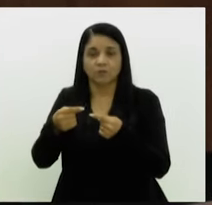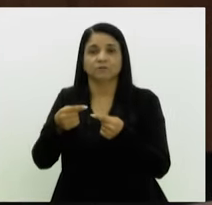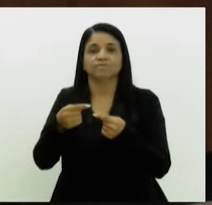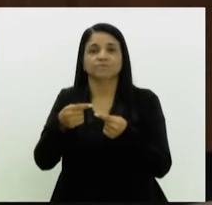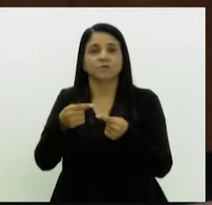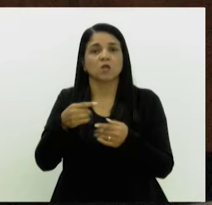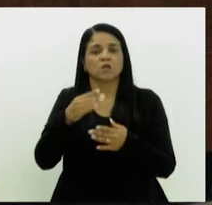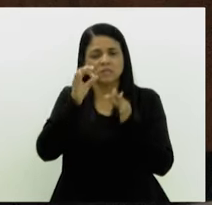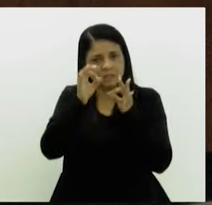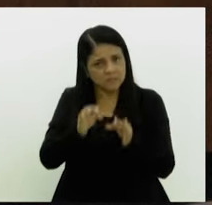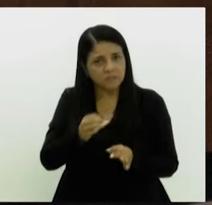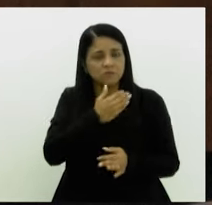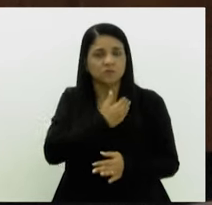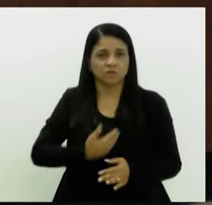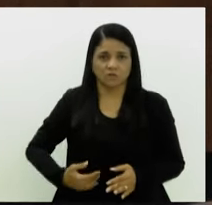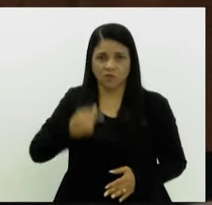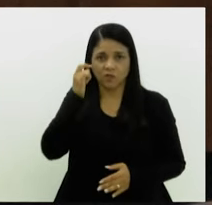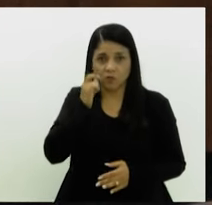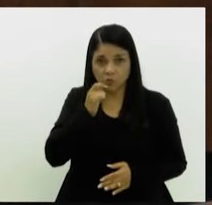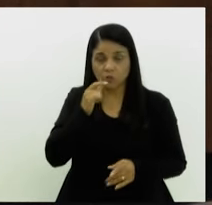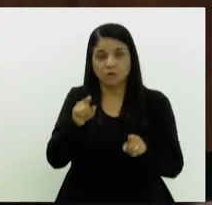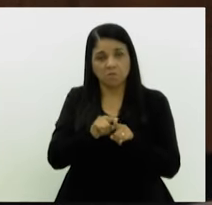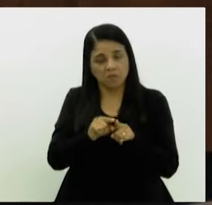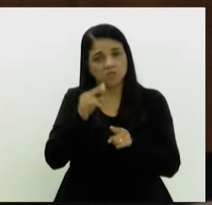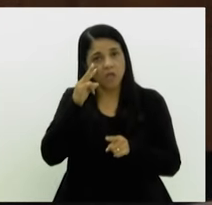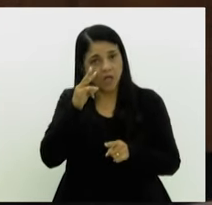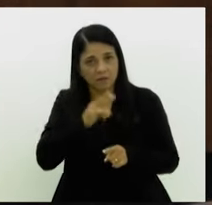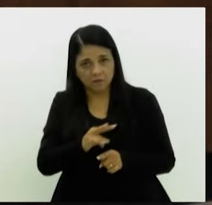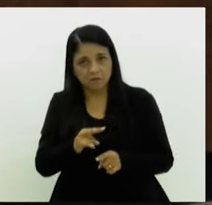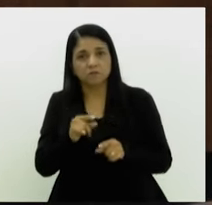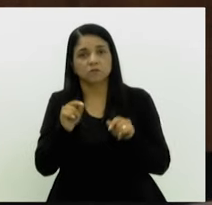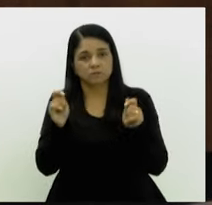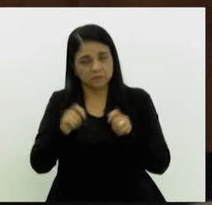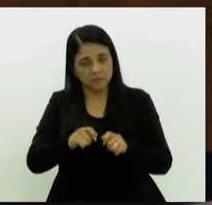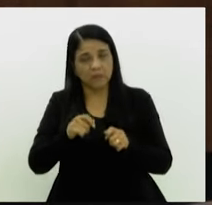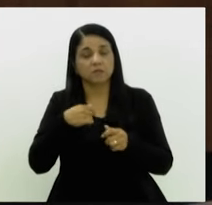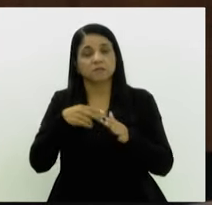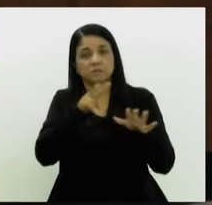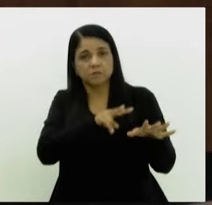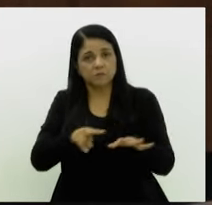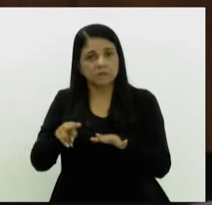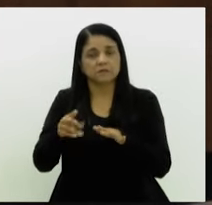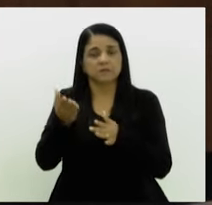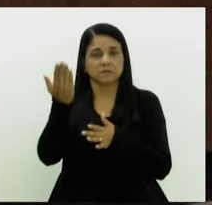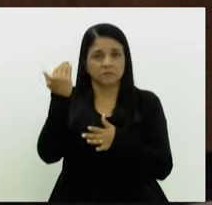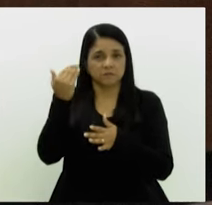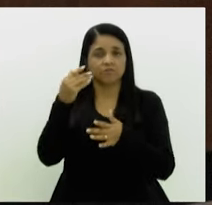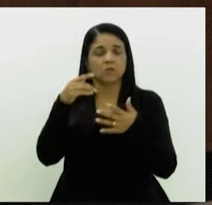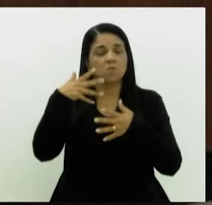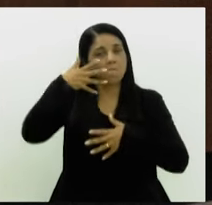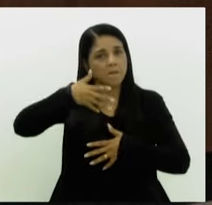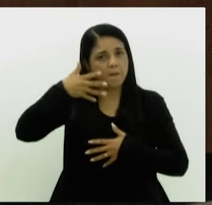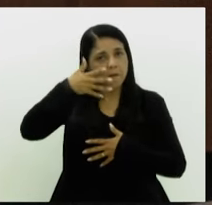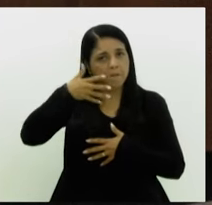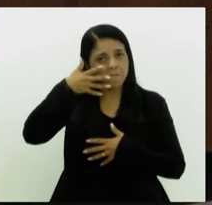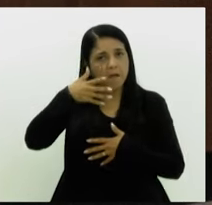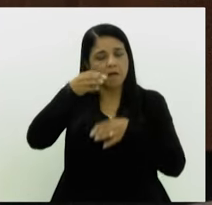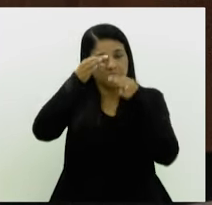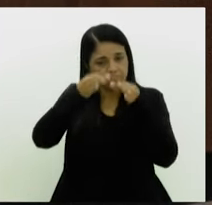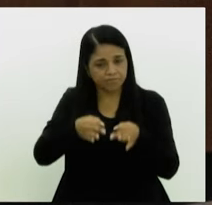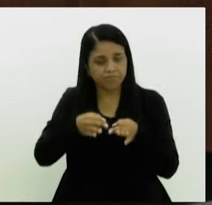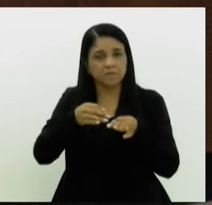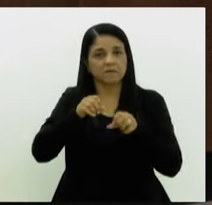nosso governador está atento a isso. Semana passada fiz aqui uma fala um pouco mais contundente em relação à